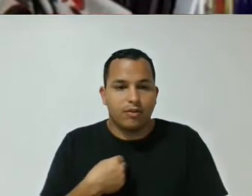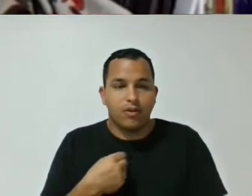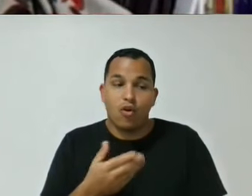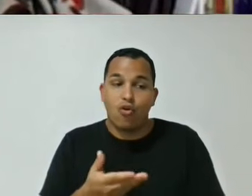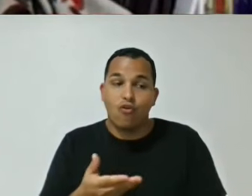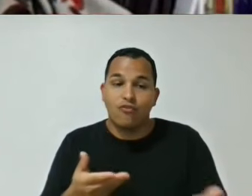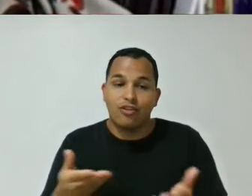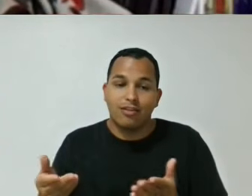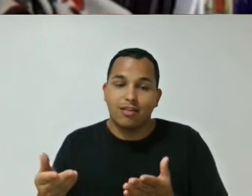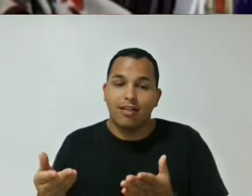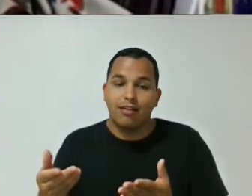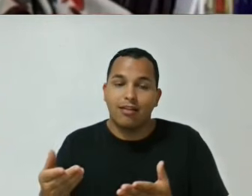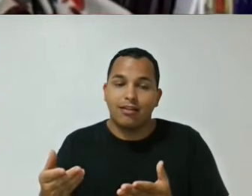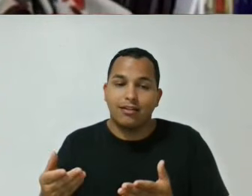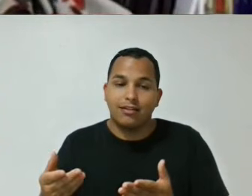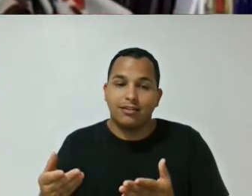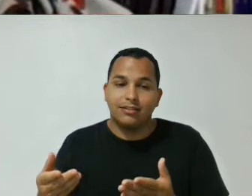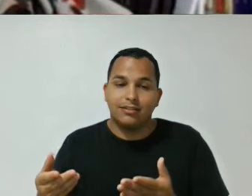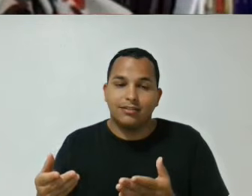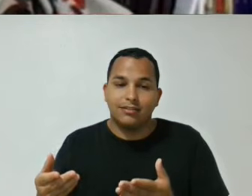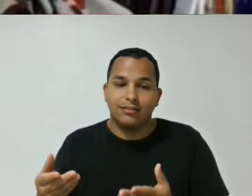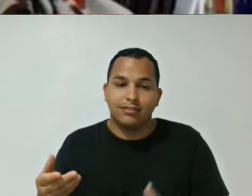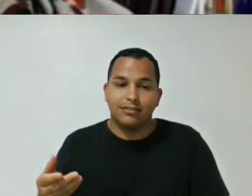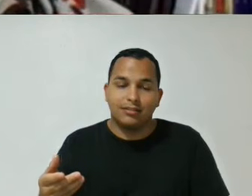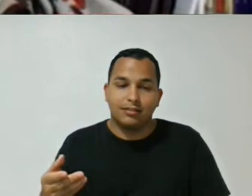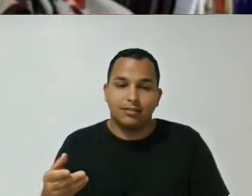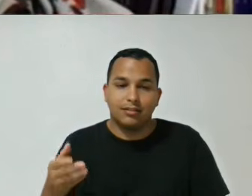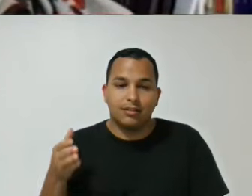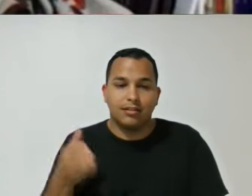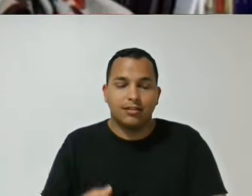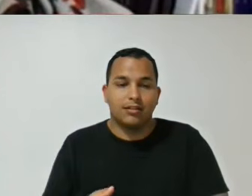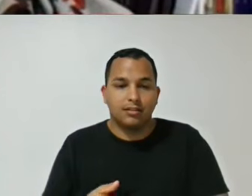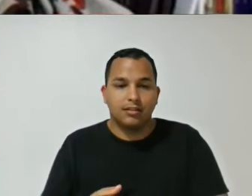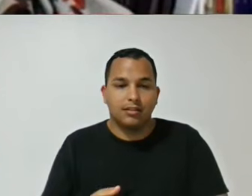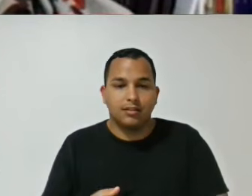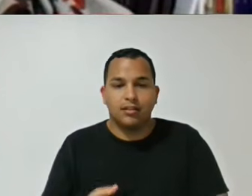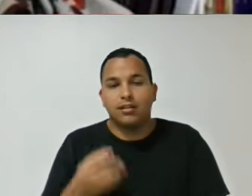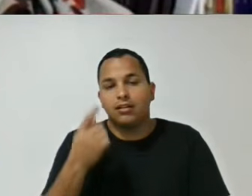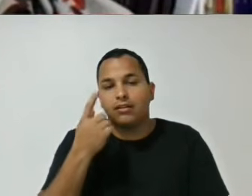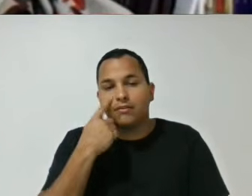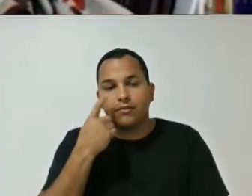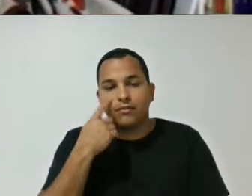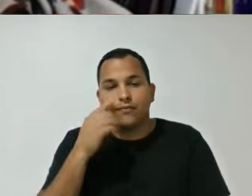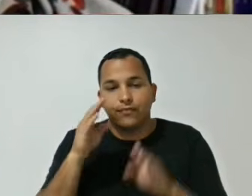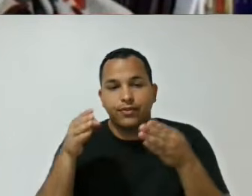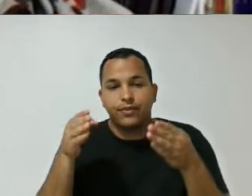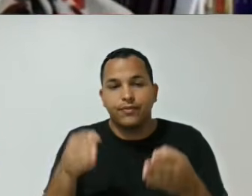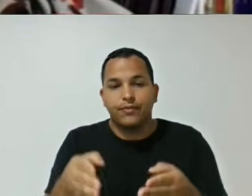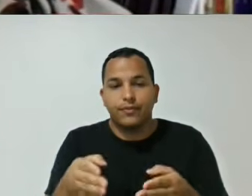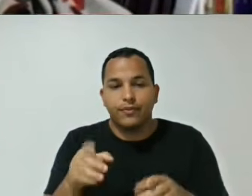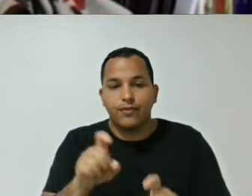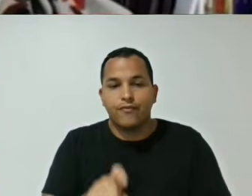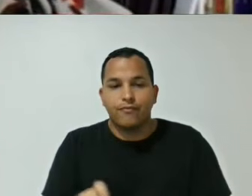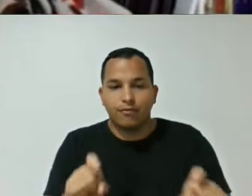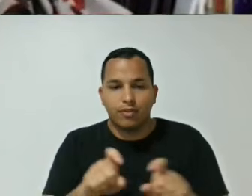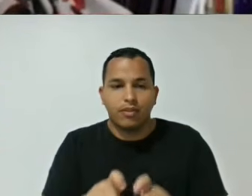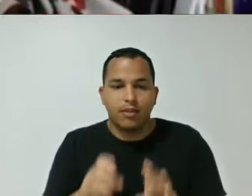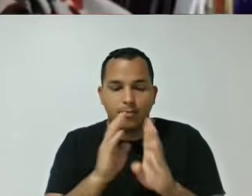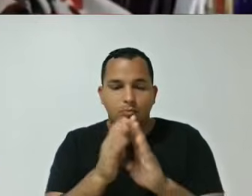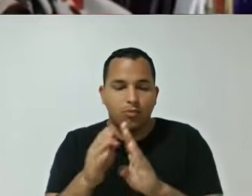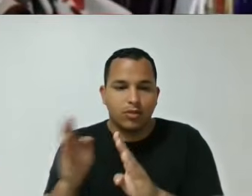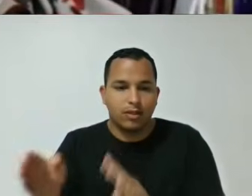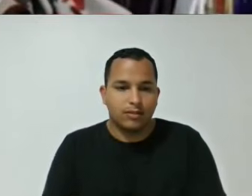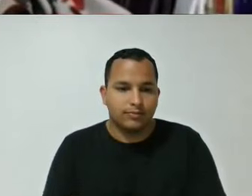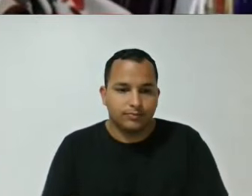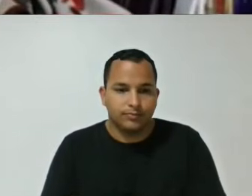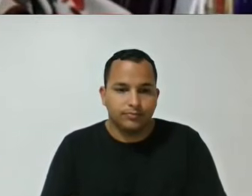né? A entrar e focar mais nessa questão da informatização da biblioteca, sabe?